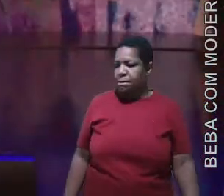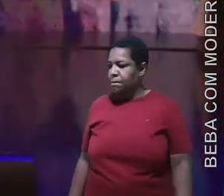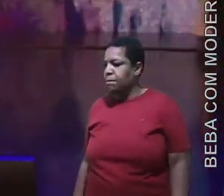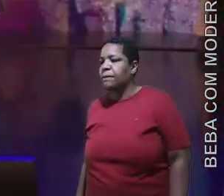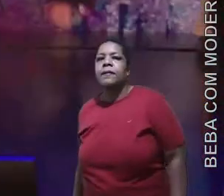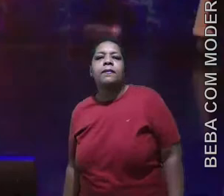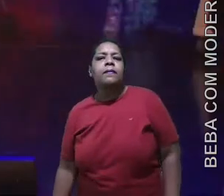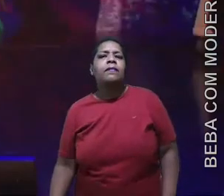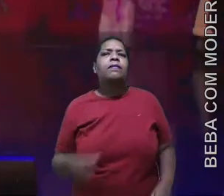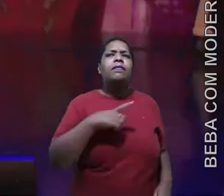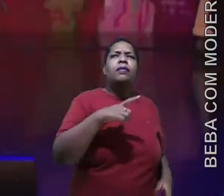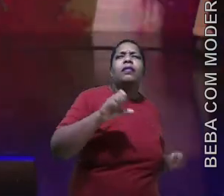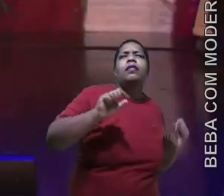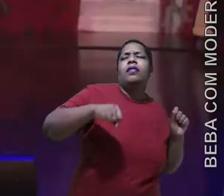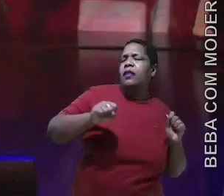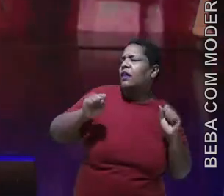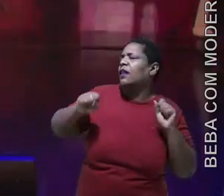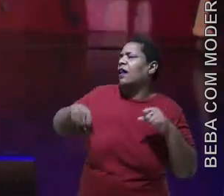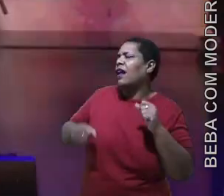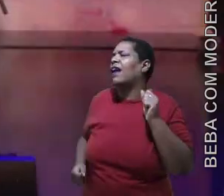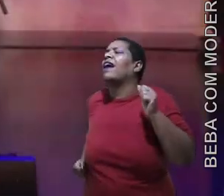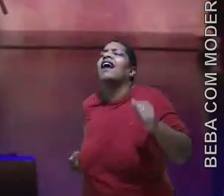E aí